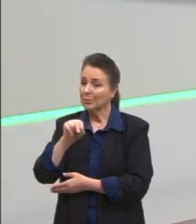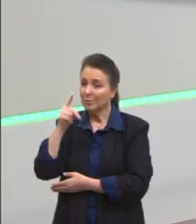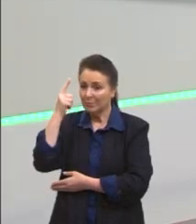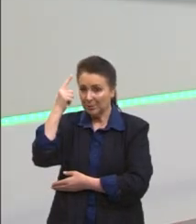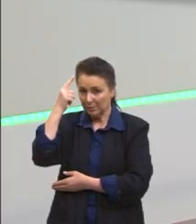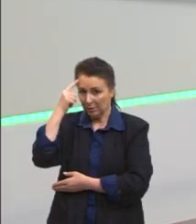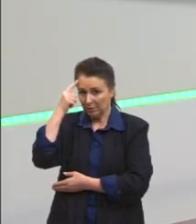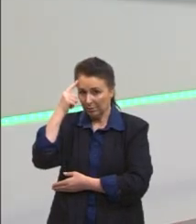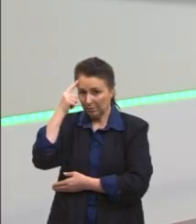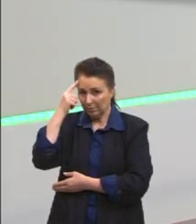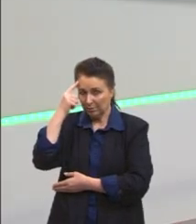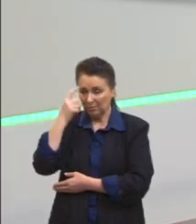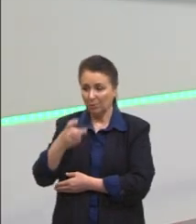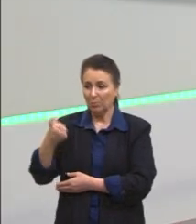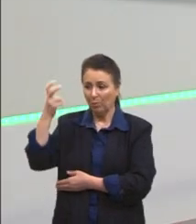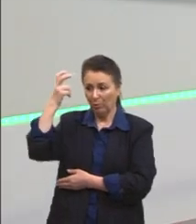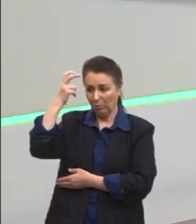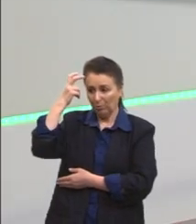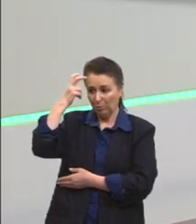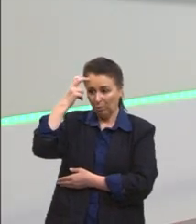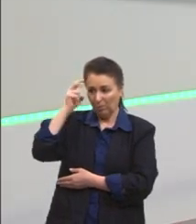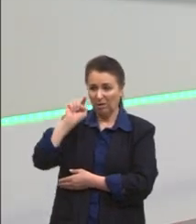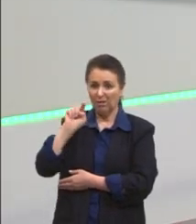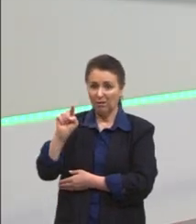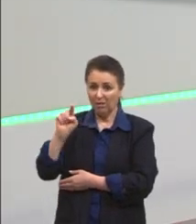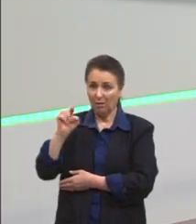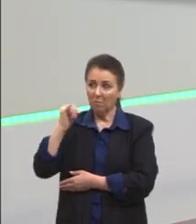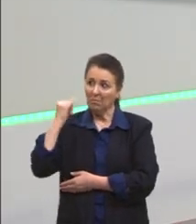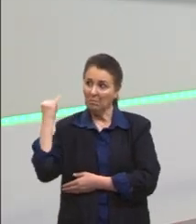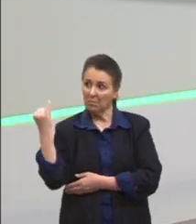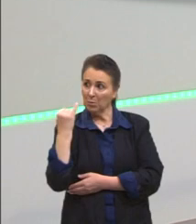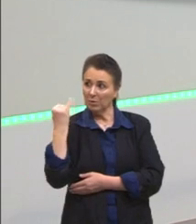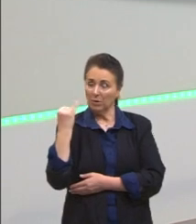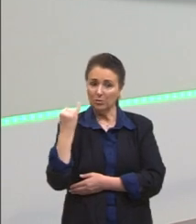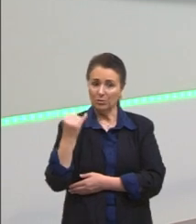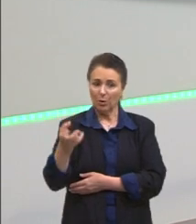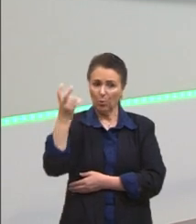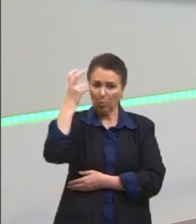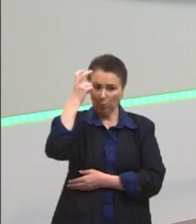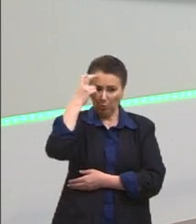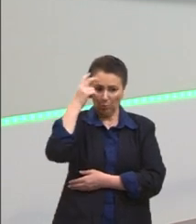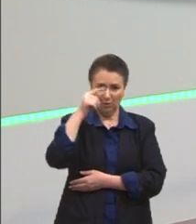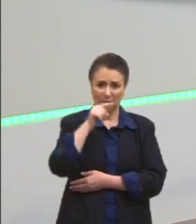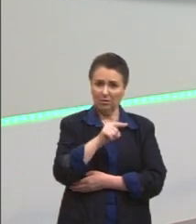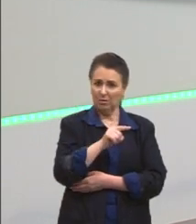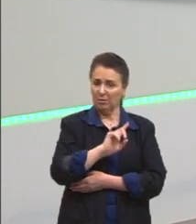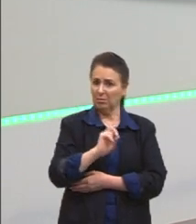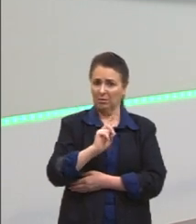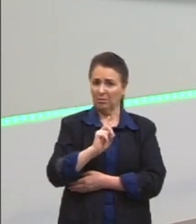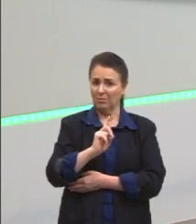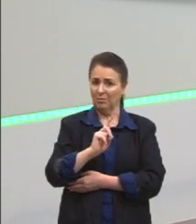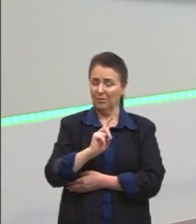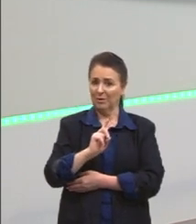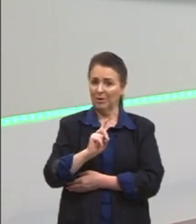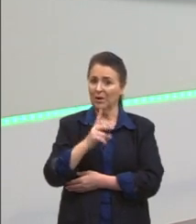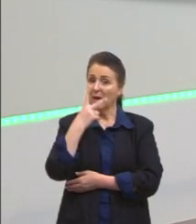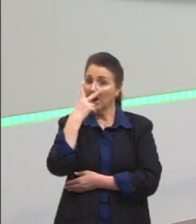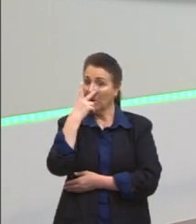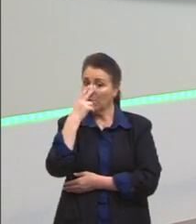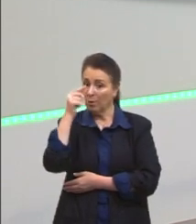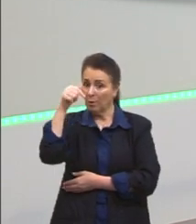uma cultura é superior a outra nós discutimos nessas aulas questão étnocentrismo quando os europeus vem para cá